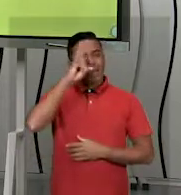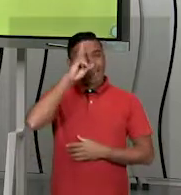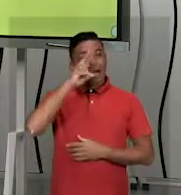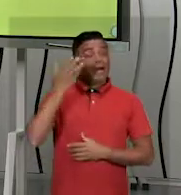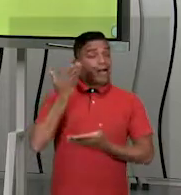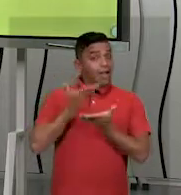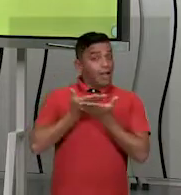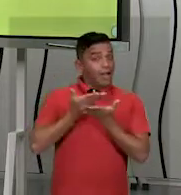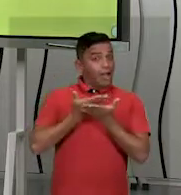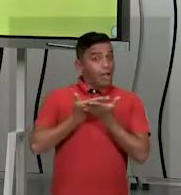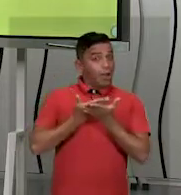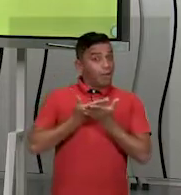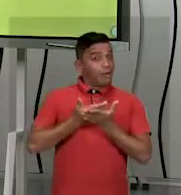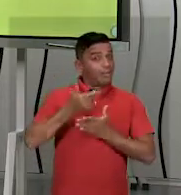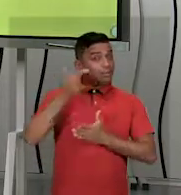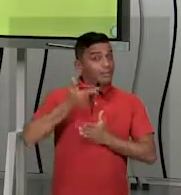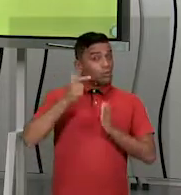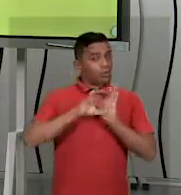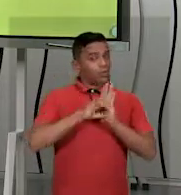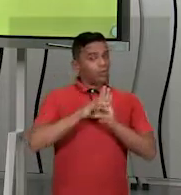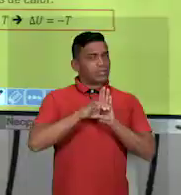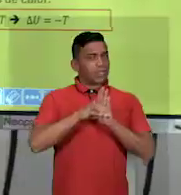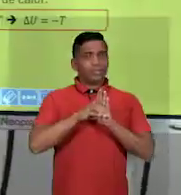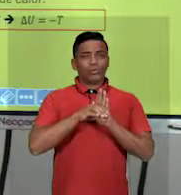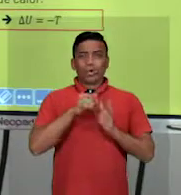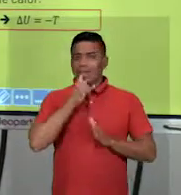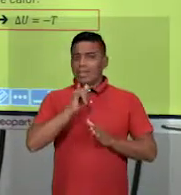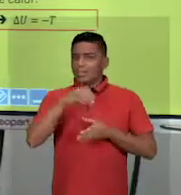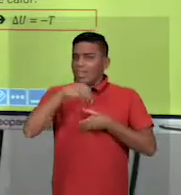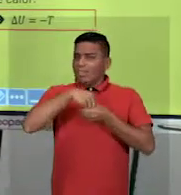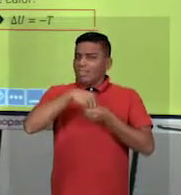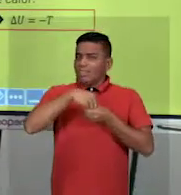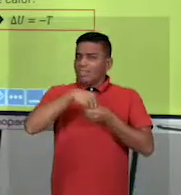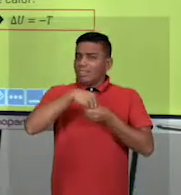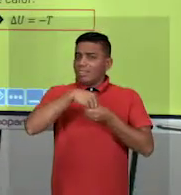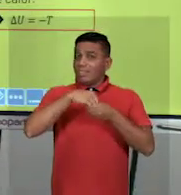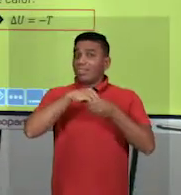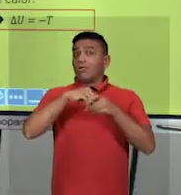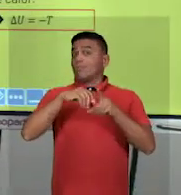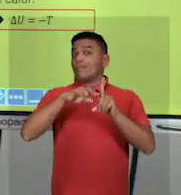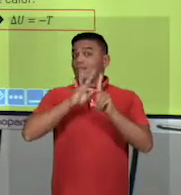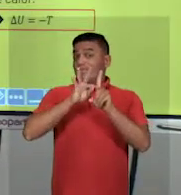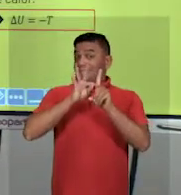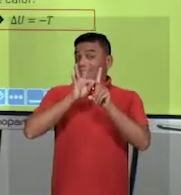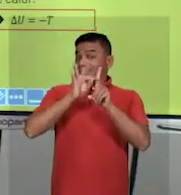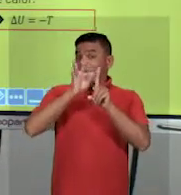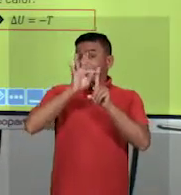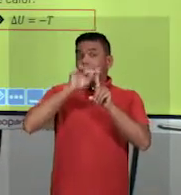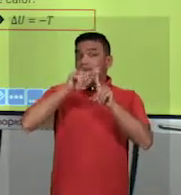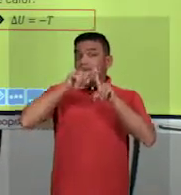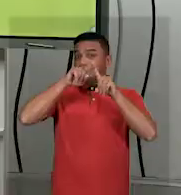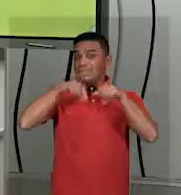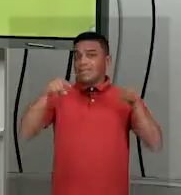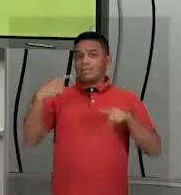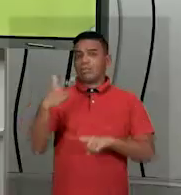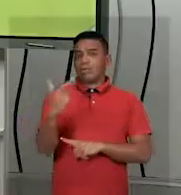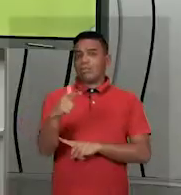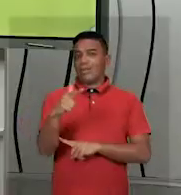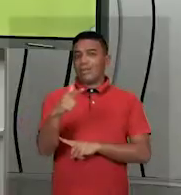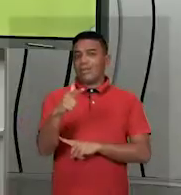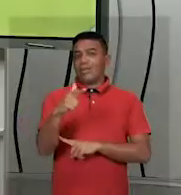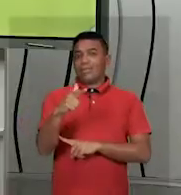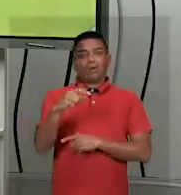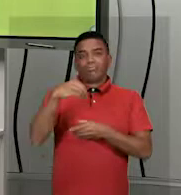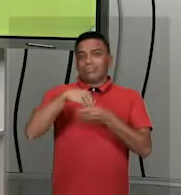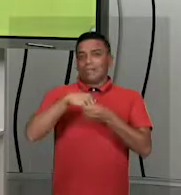do segundo conceito que a gente falou sobre energia interna. Se não há variação da temperatura, a variação da energia interna também